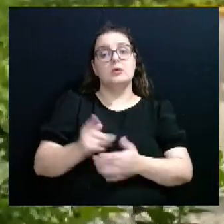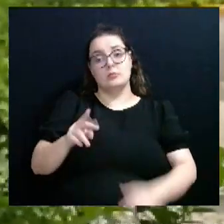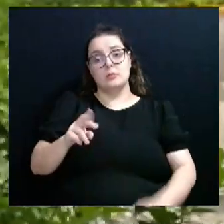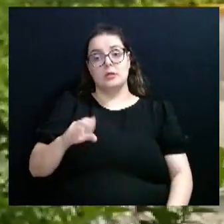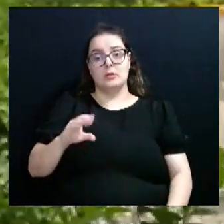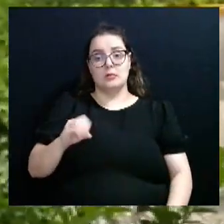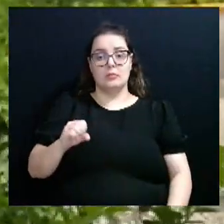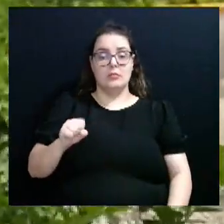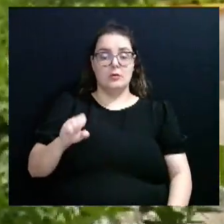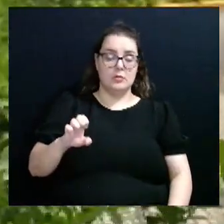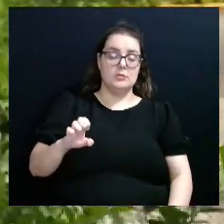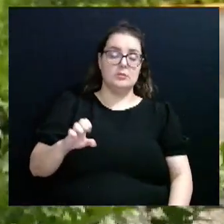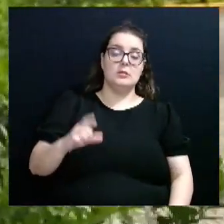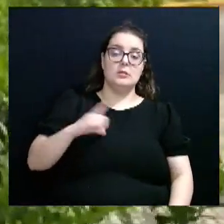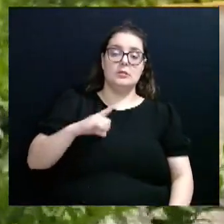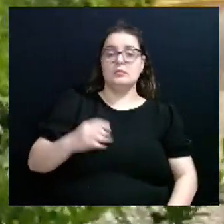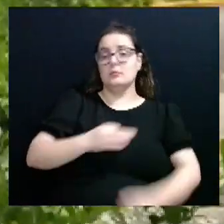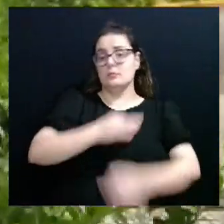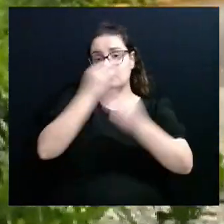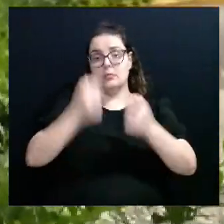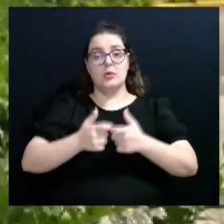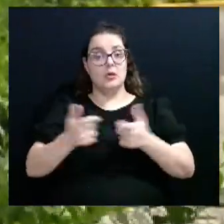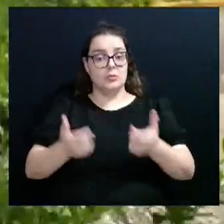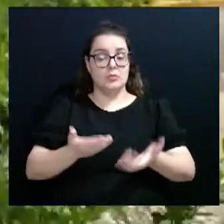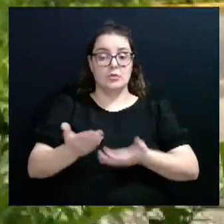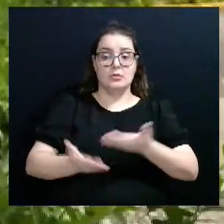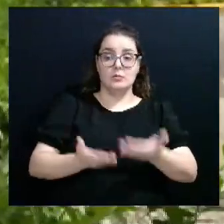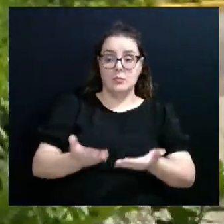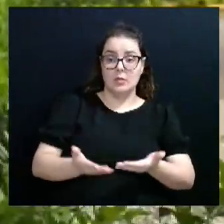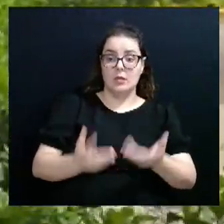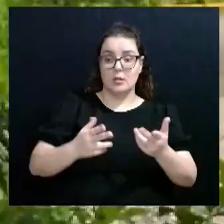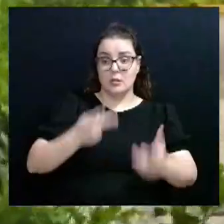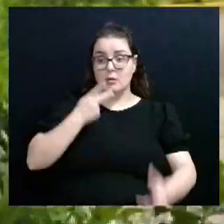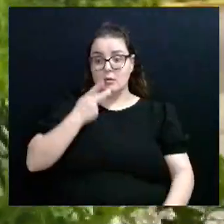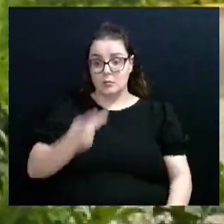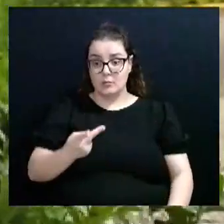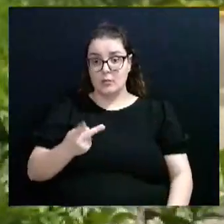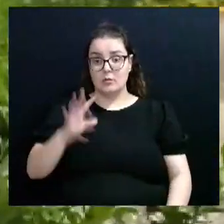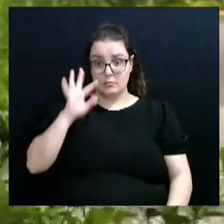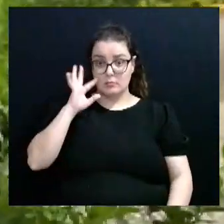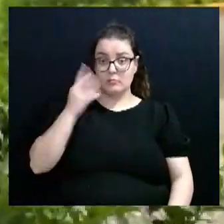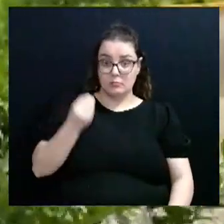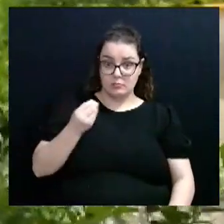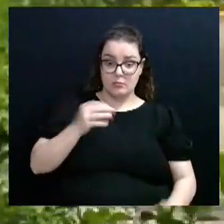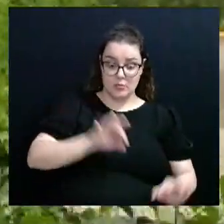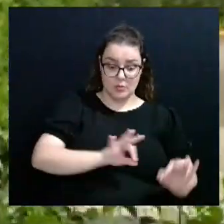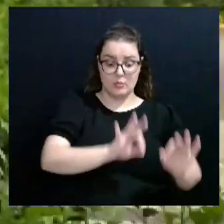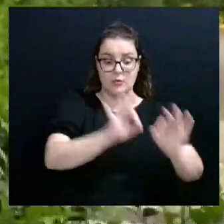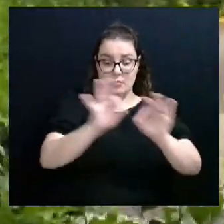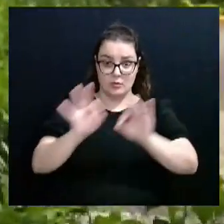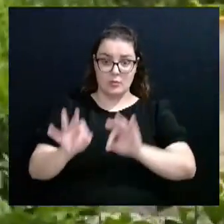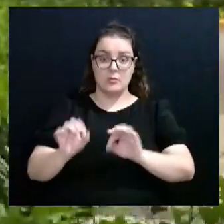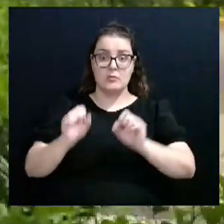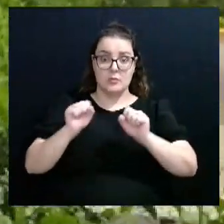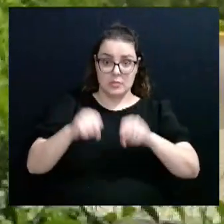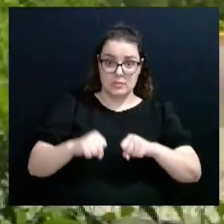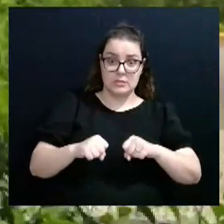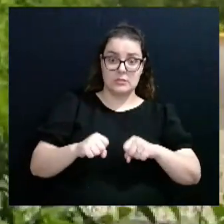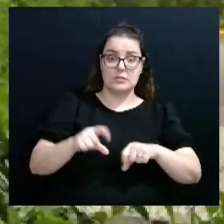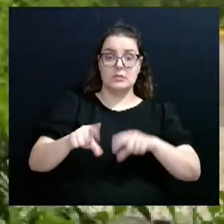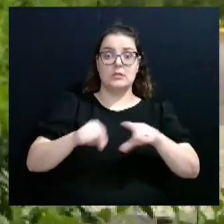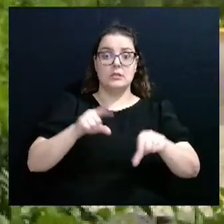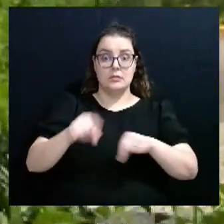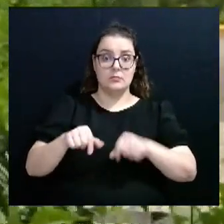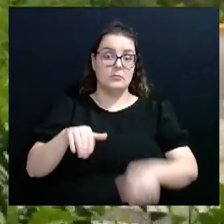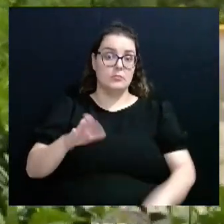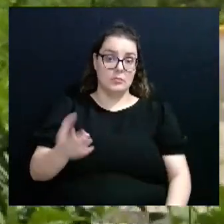de possibilidades de tratamento. E como você disse com muita propriedade, o acompanhamento, sim, é uma das alternativas, por mais estranho que